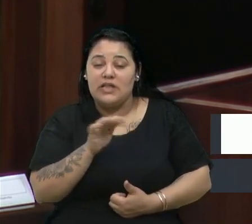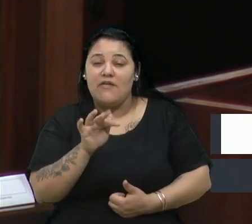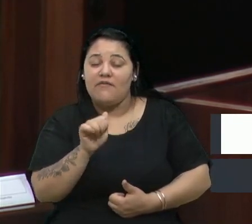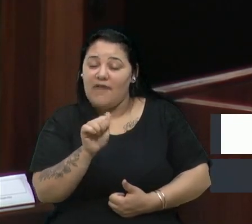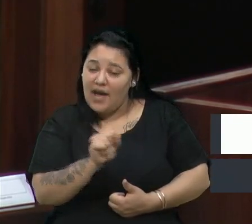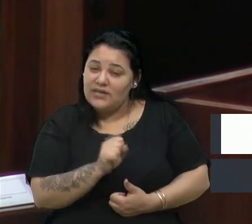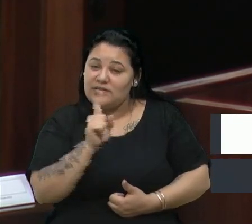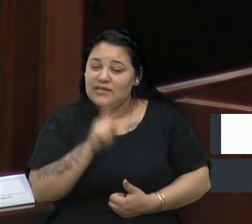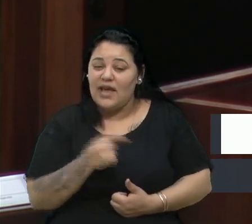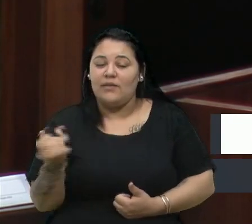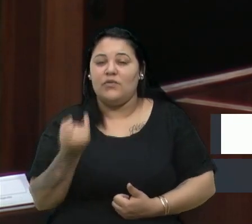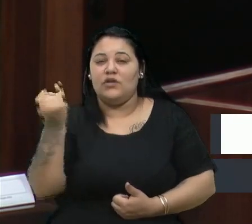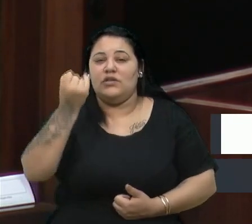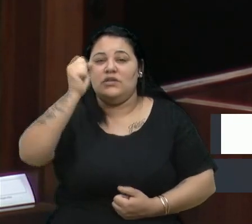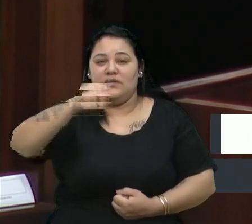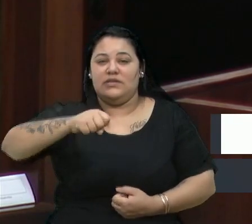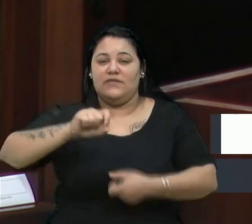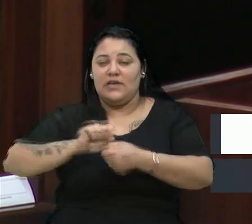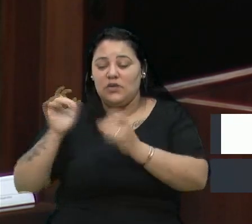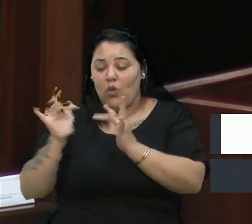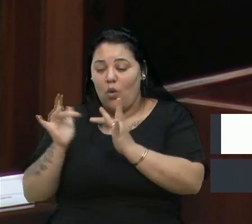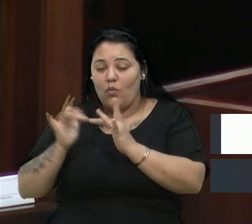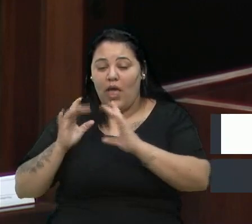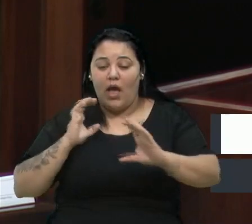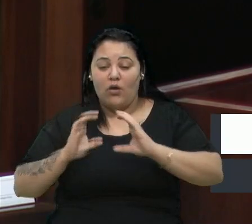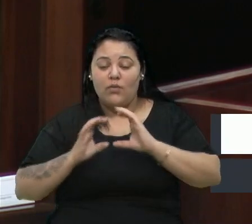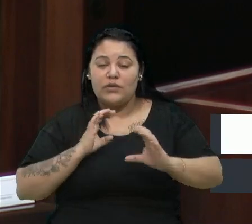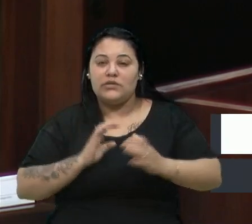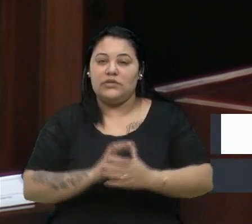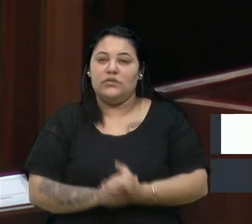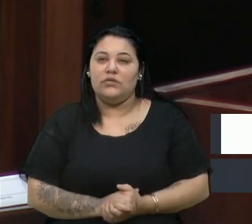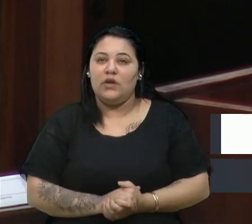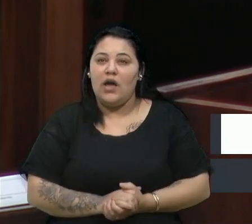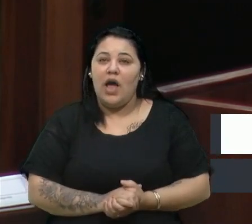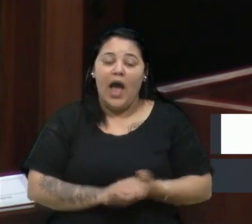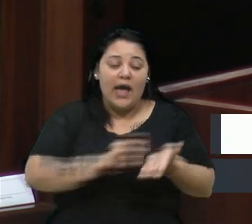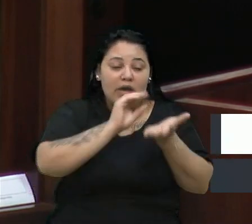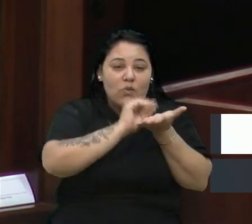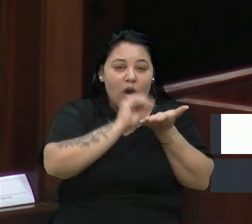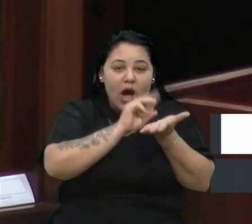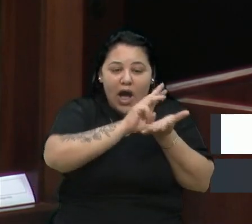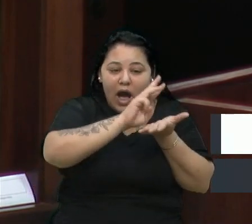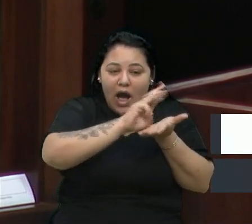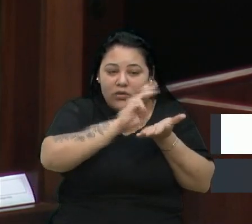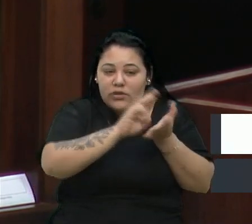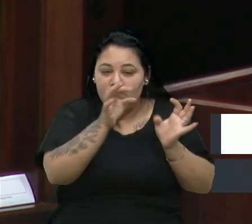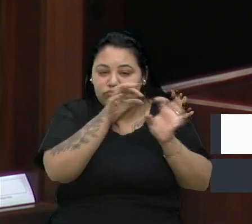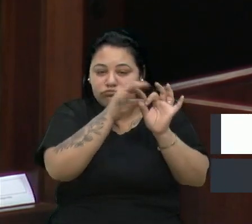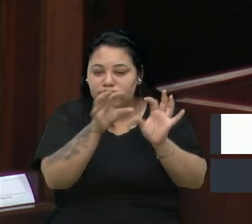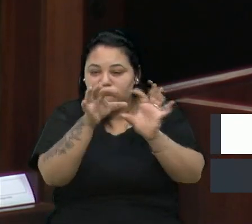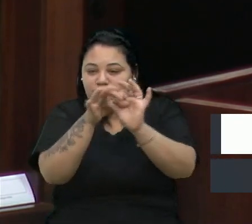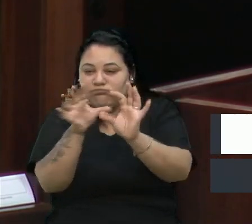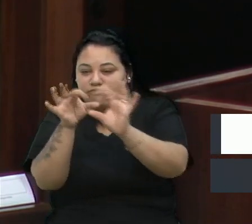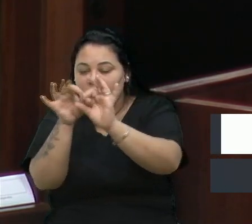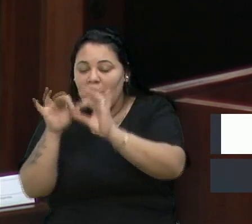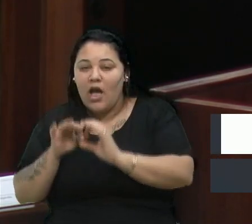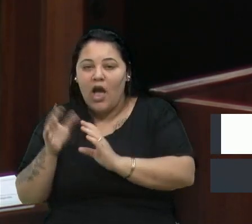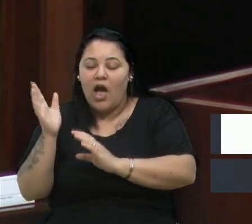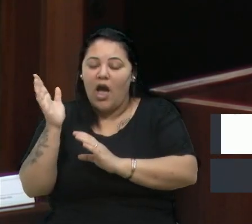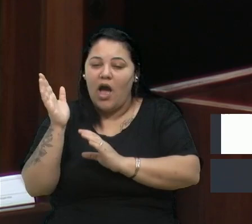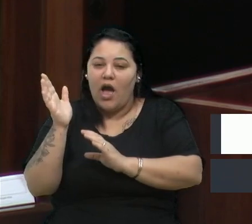importante. Então, se encontrou a partir de um áudio, né, chama, e a gente consegue tentar